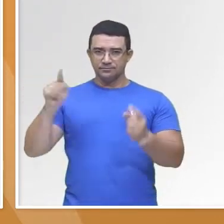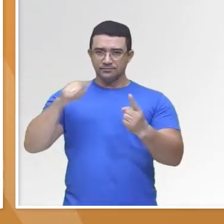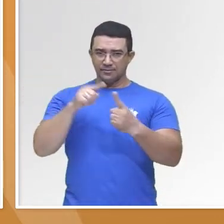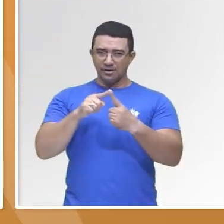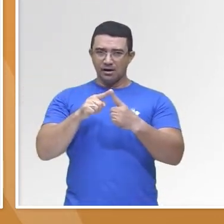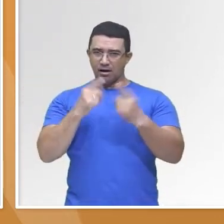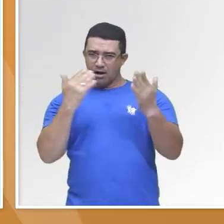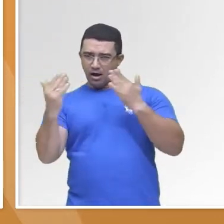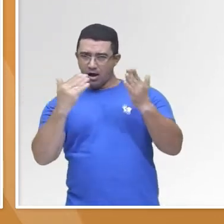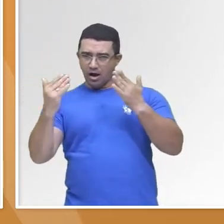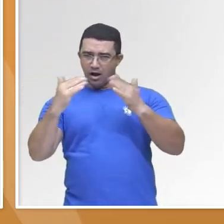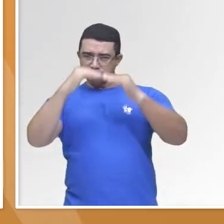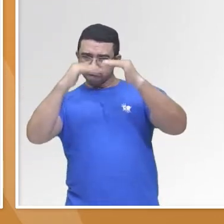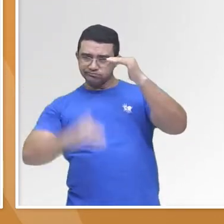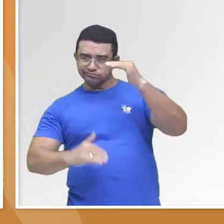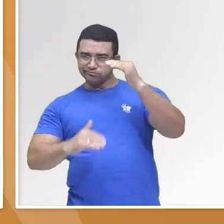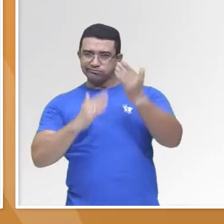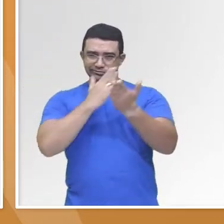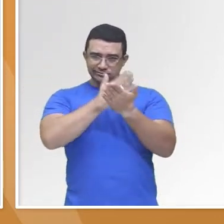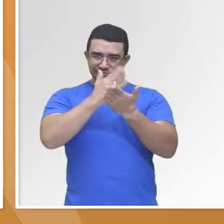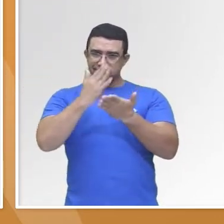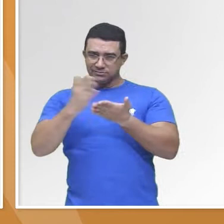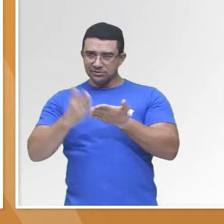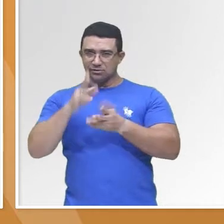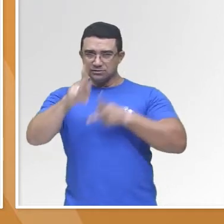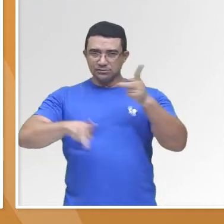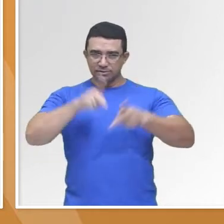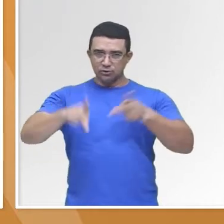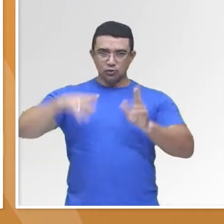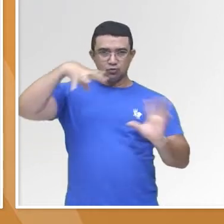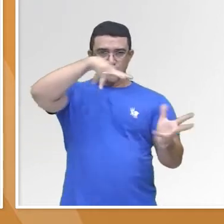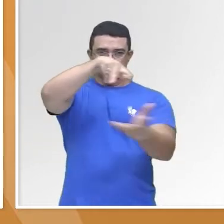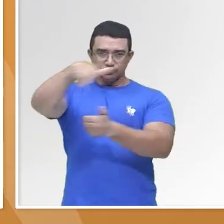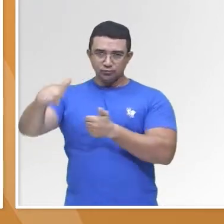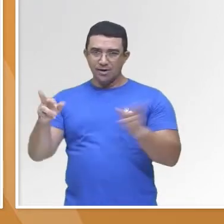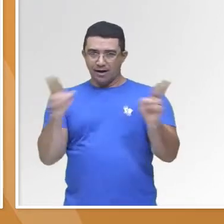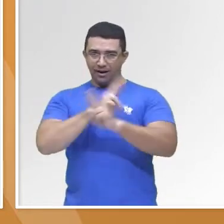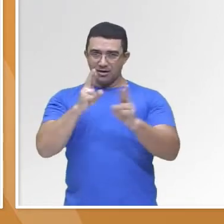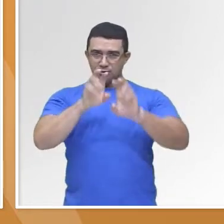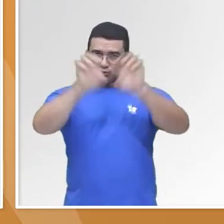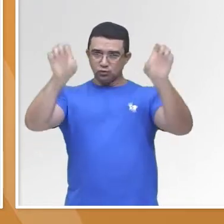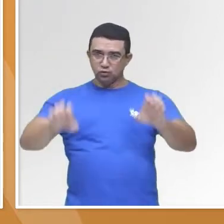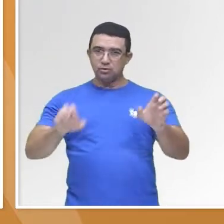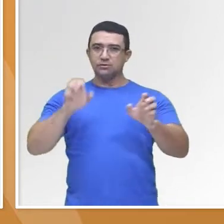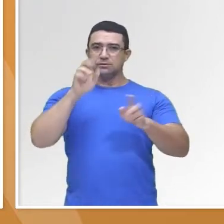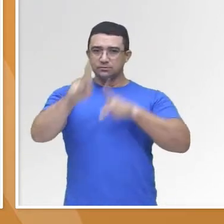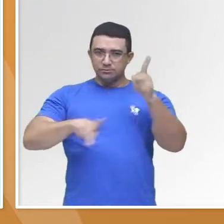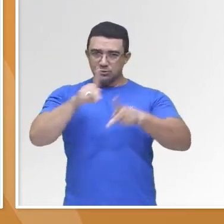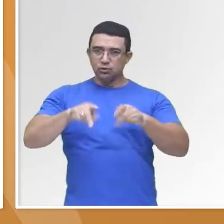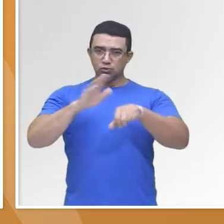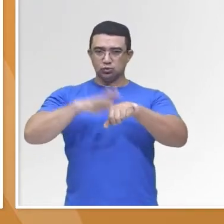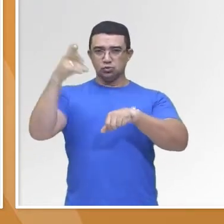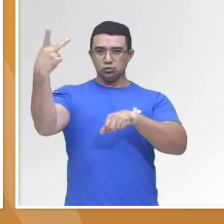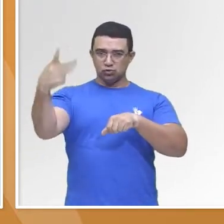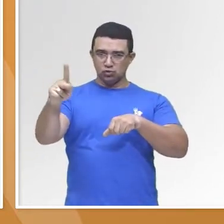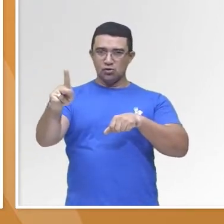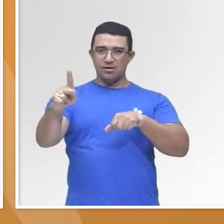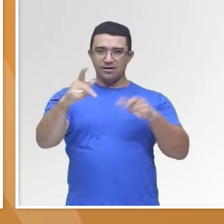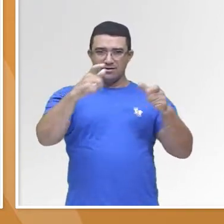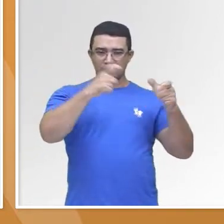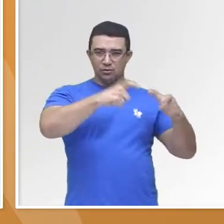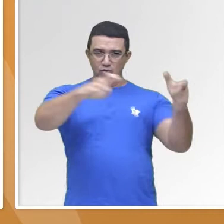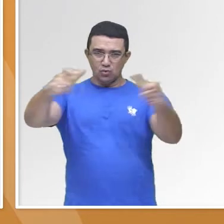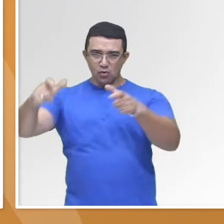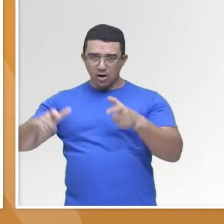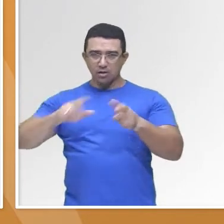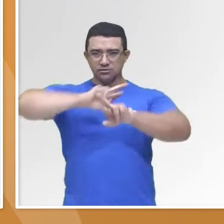Habilidades: analisar a desigual distribuição da população mundial, relacionar a estrutura da população e sua ocupação nos diferentes